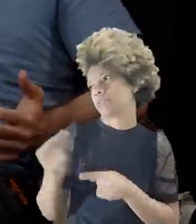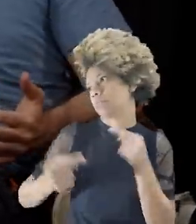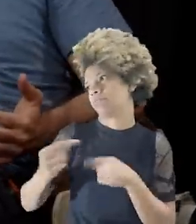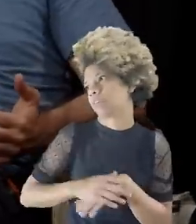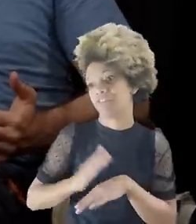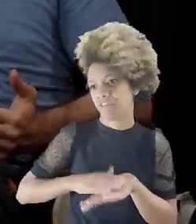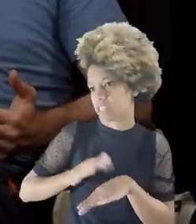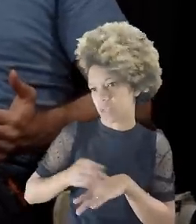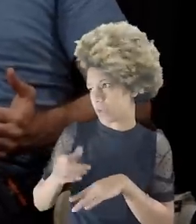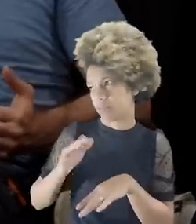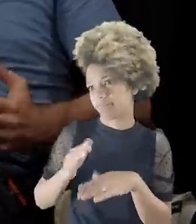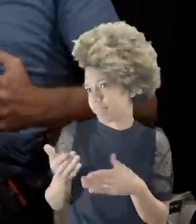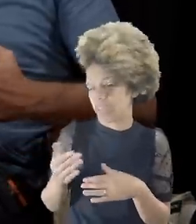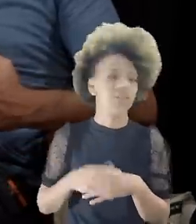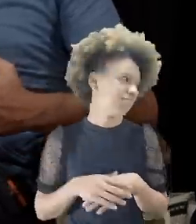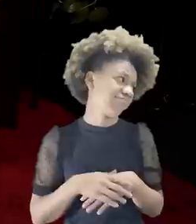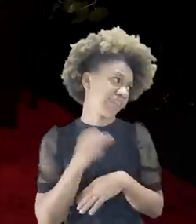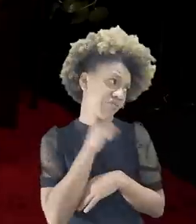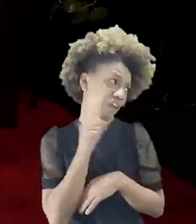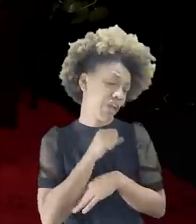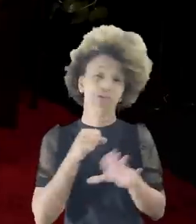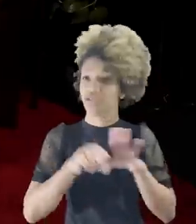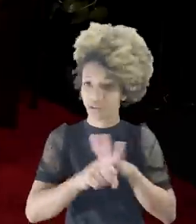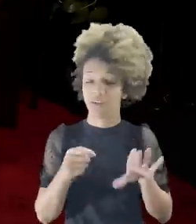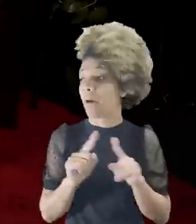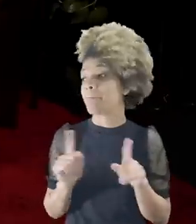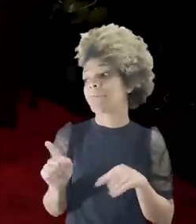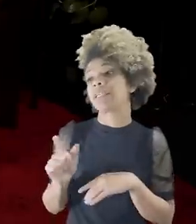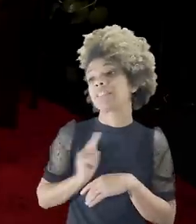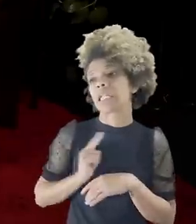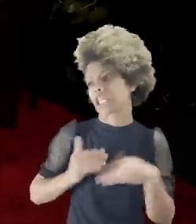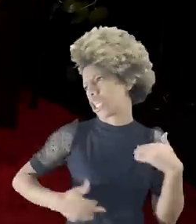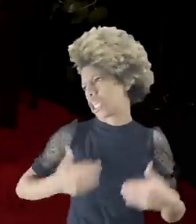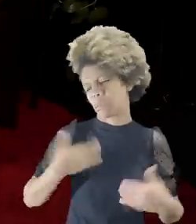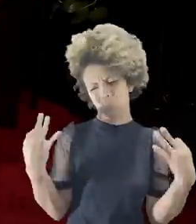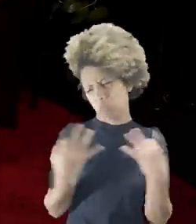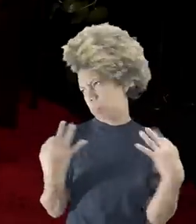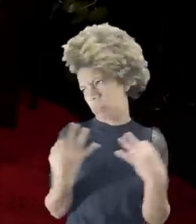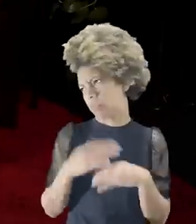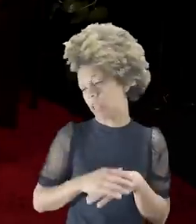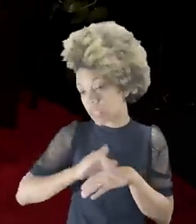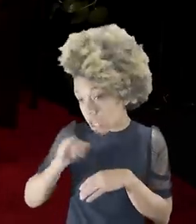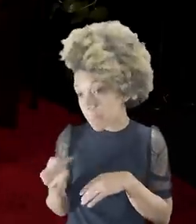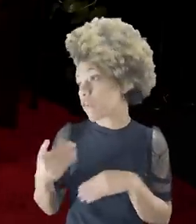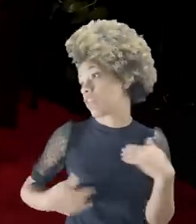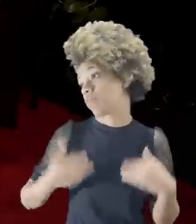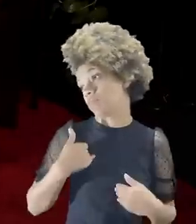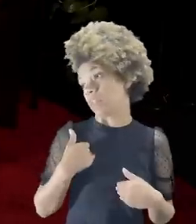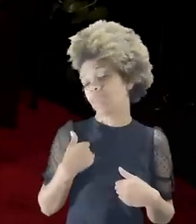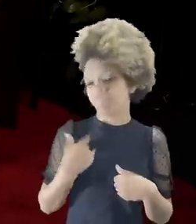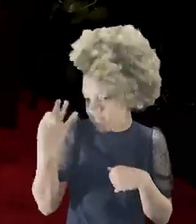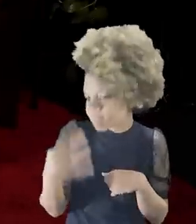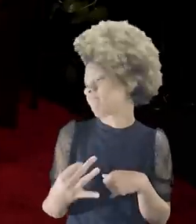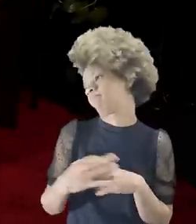Temporada fazer o que ele tá fazendo mas tá velho só que ele tem um físico Espetacular e ele se aproveita esse